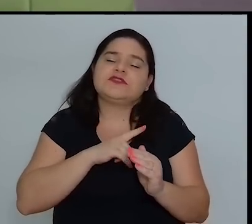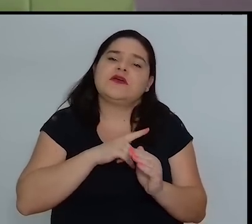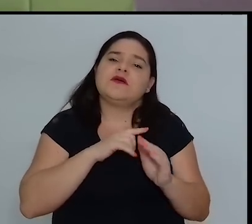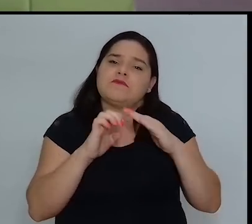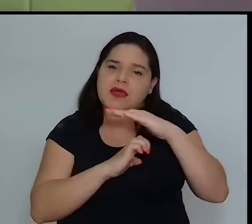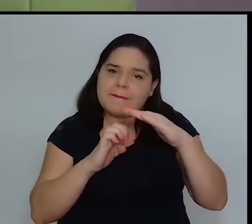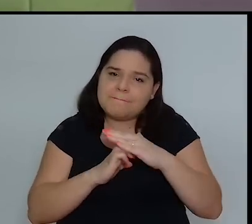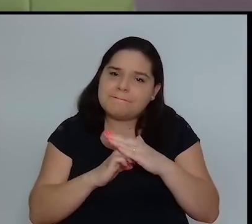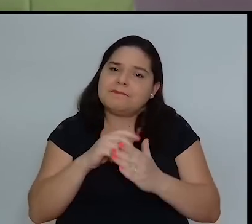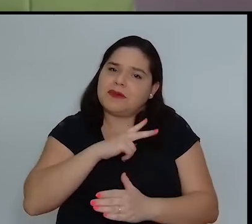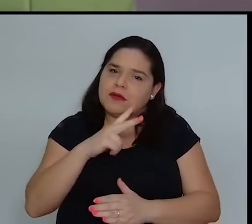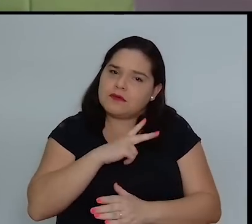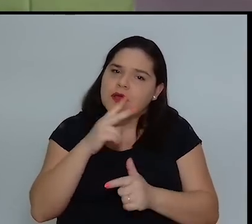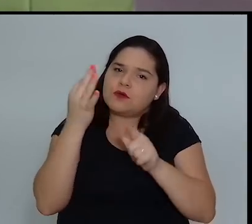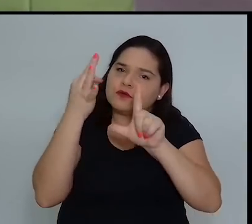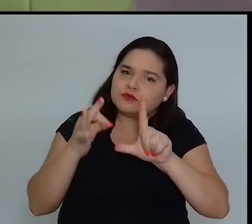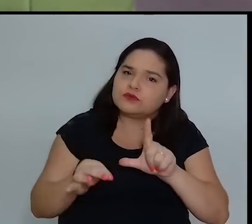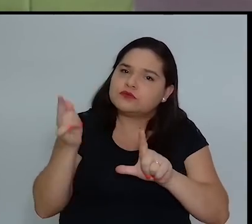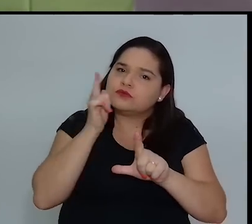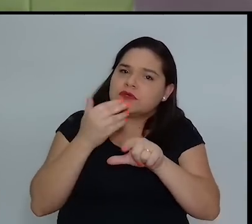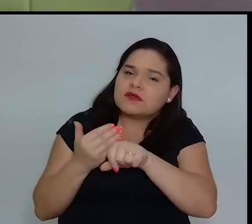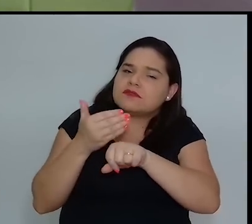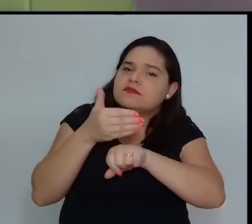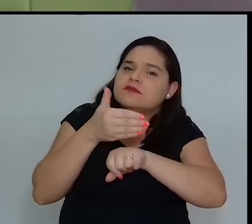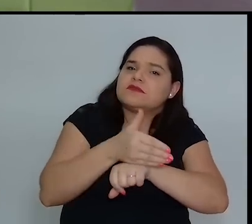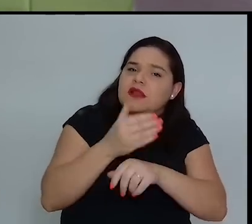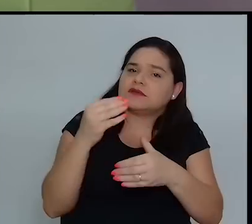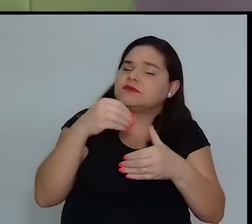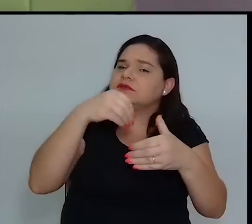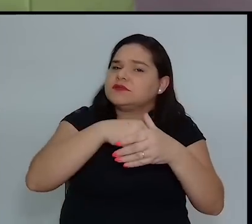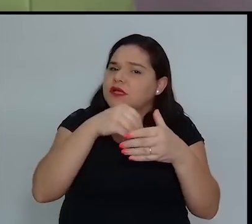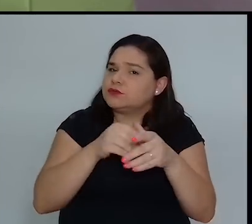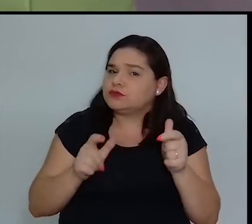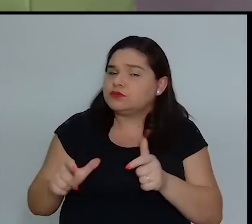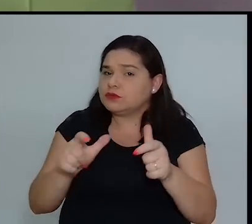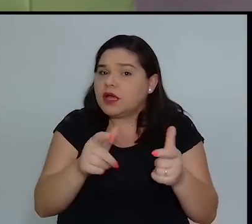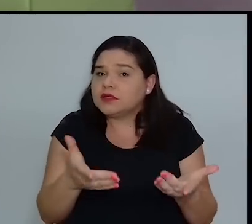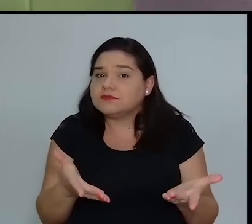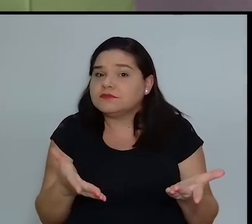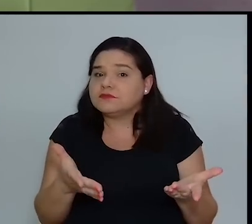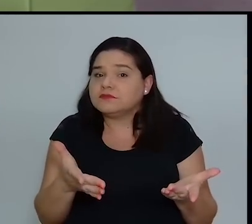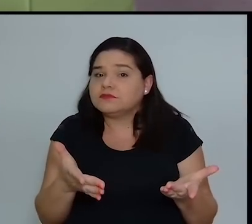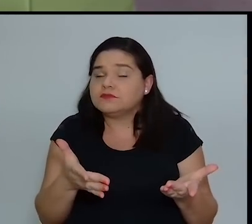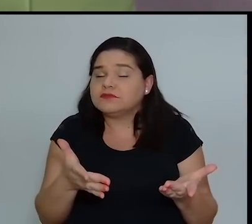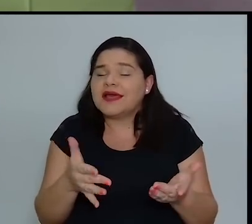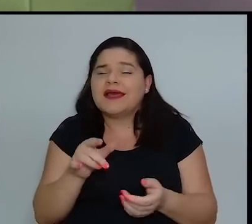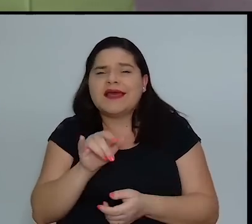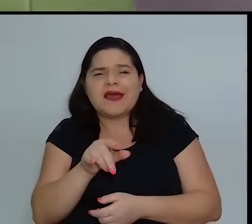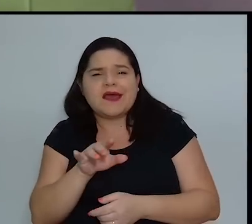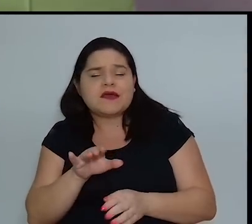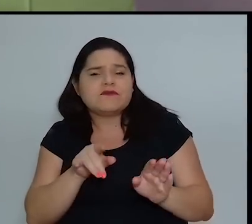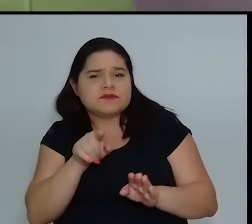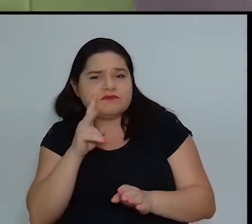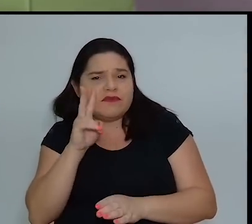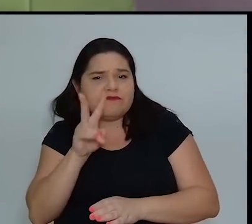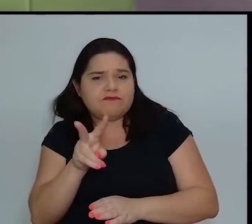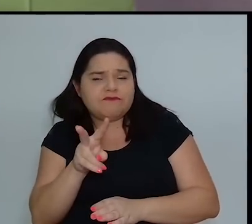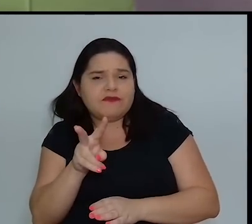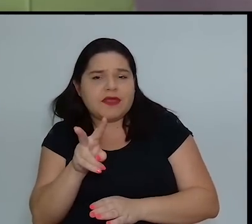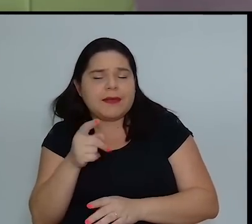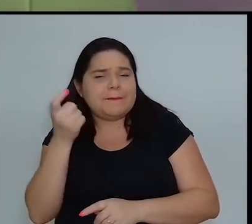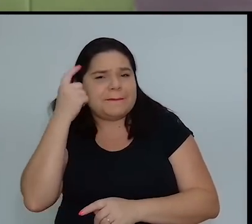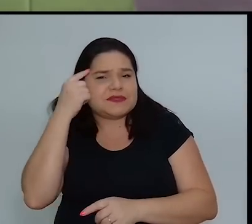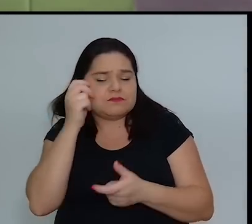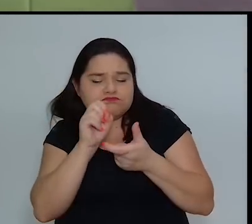conseguia entrar dentro dentro desses lugares Quando você vai olhar do ponto